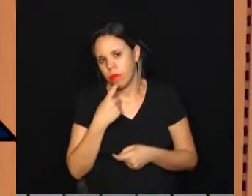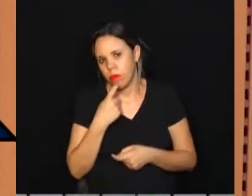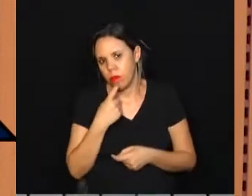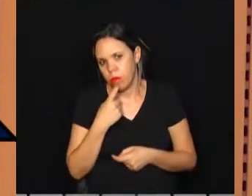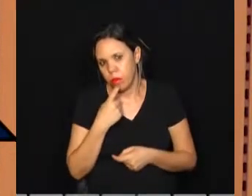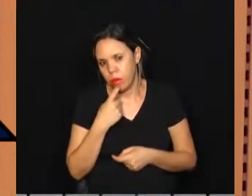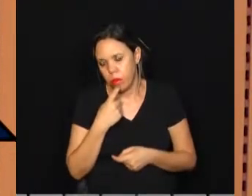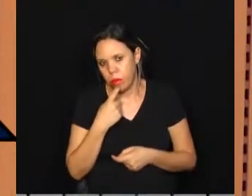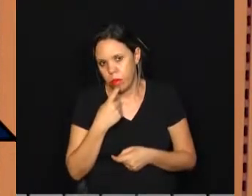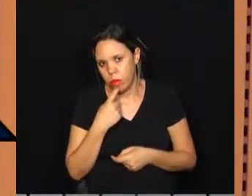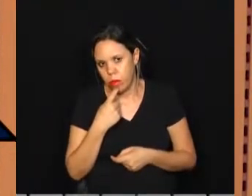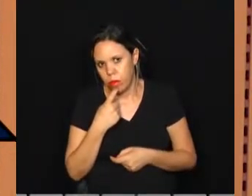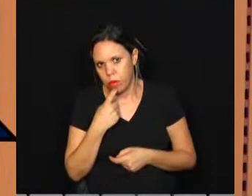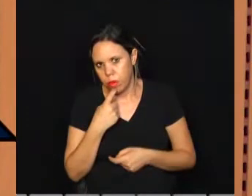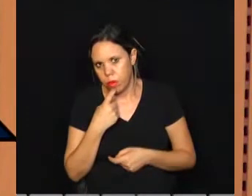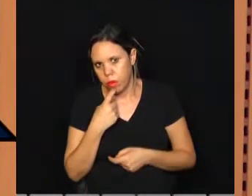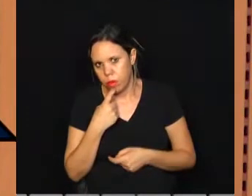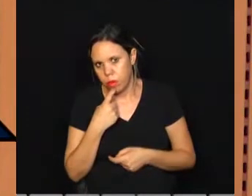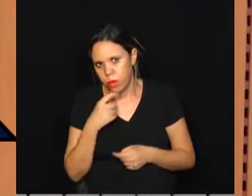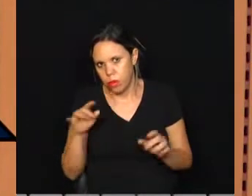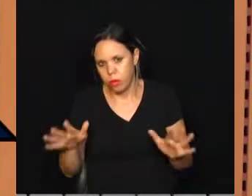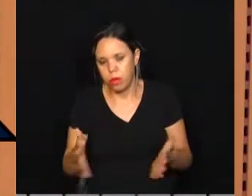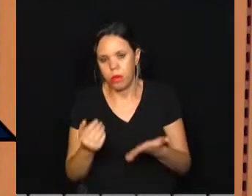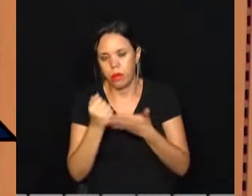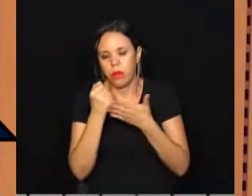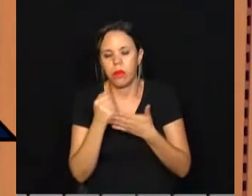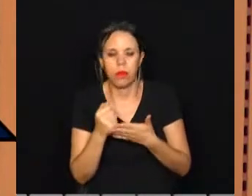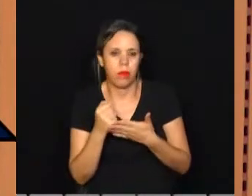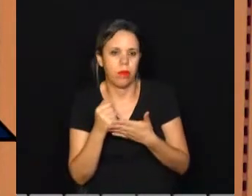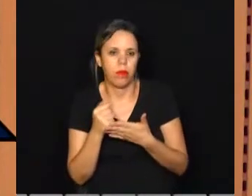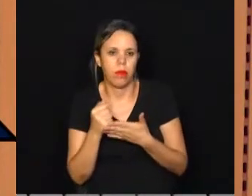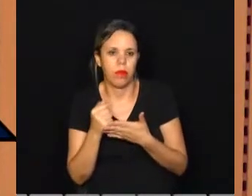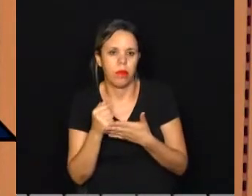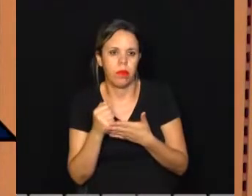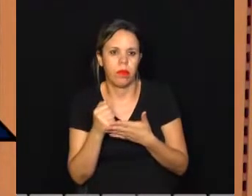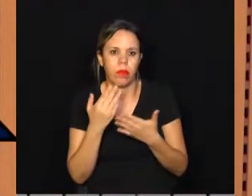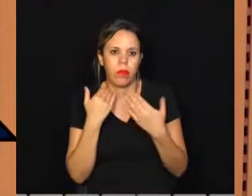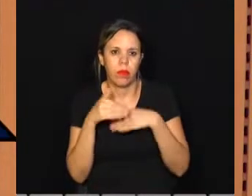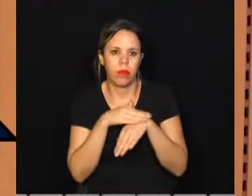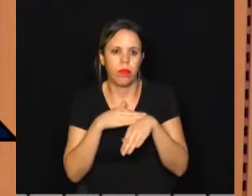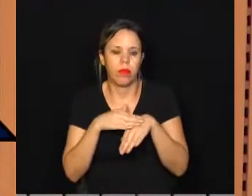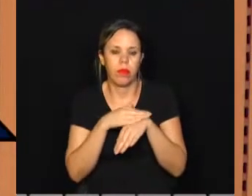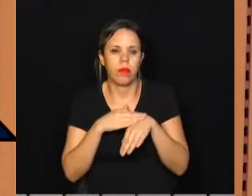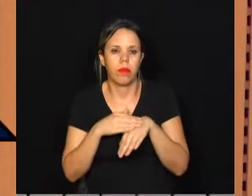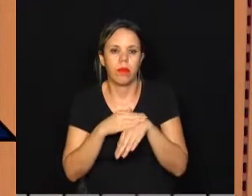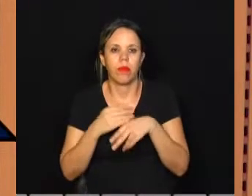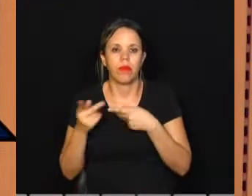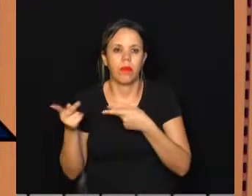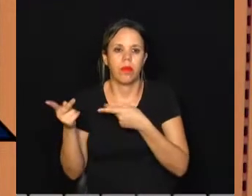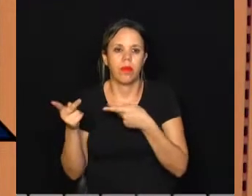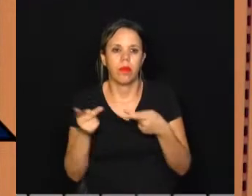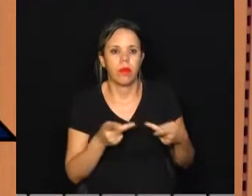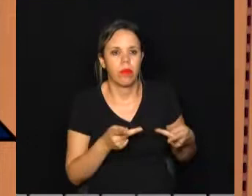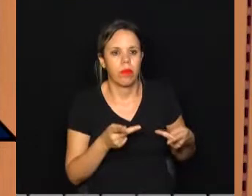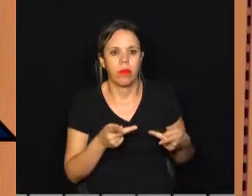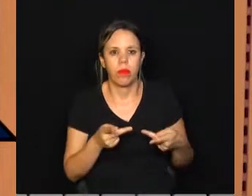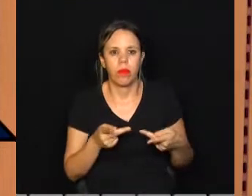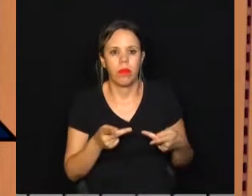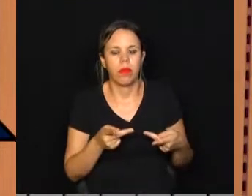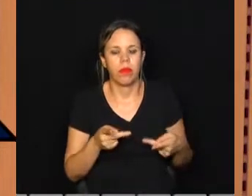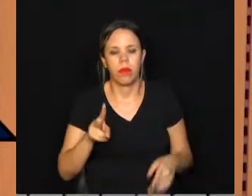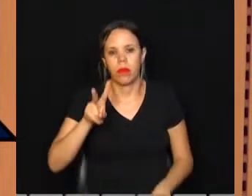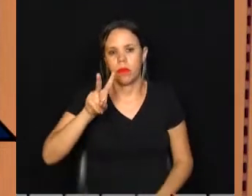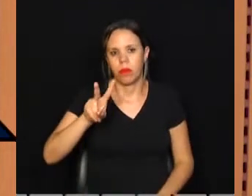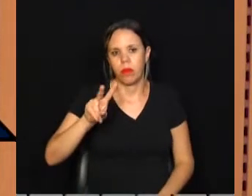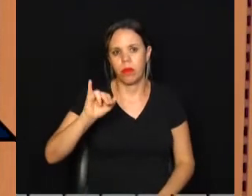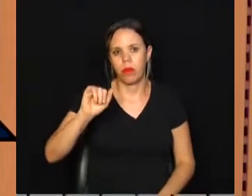e para colaborar com essa nossa prosa aqui, nós convidamos a Tiche Viana,